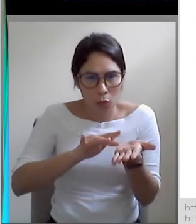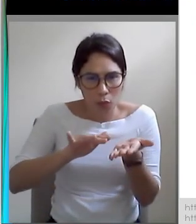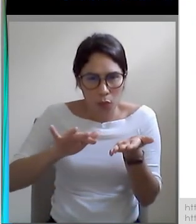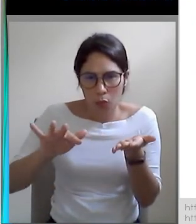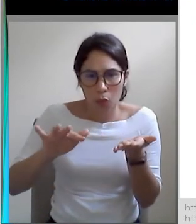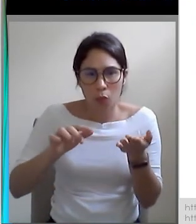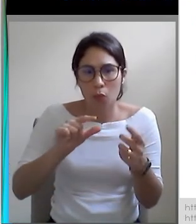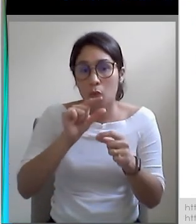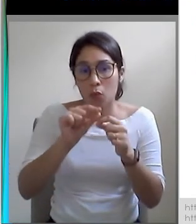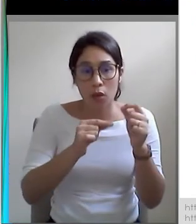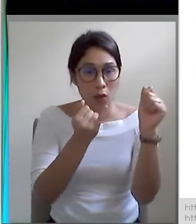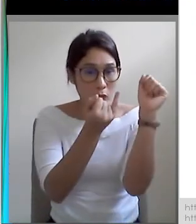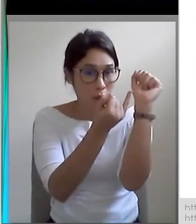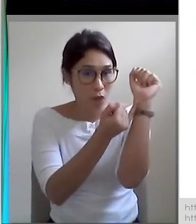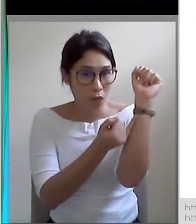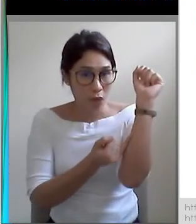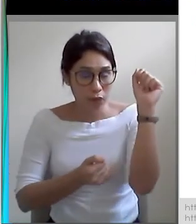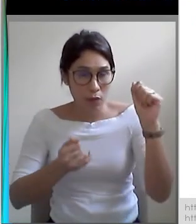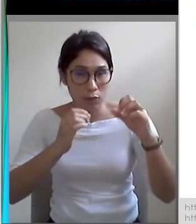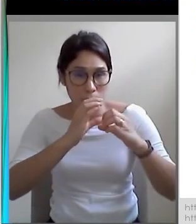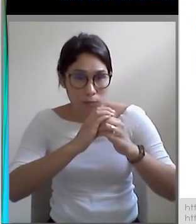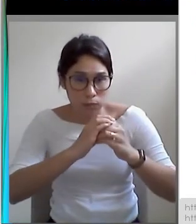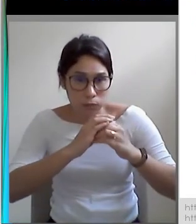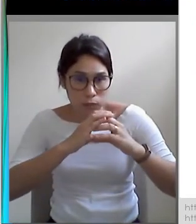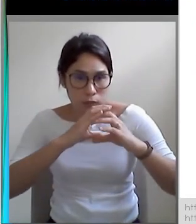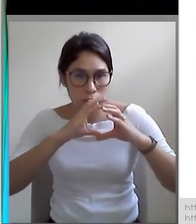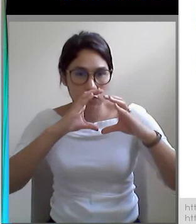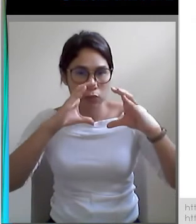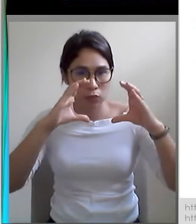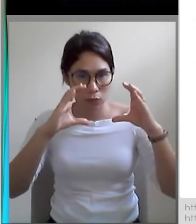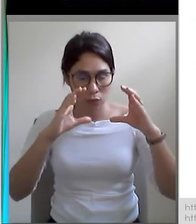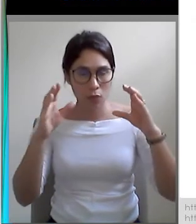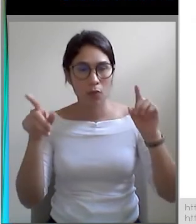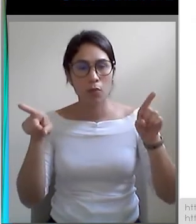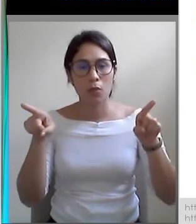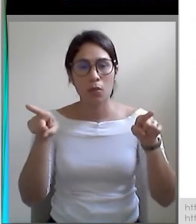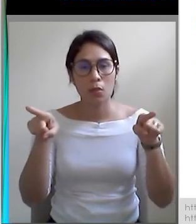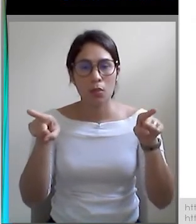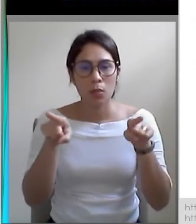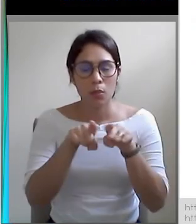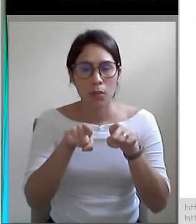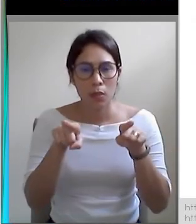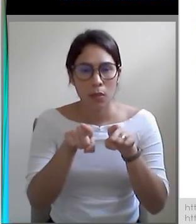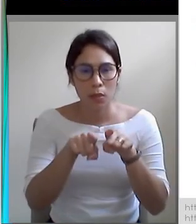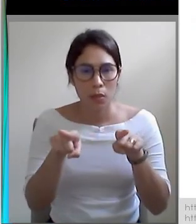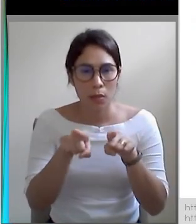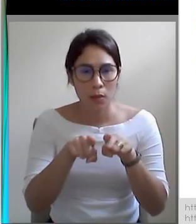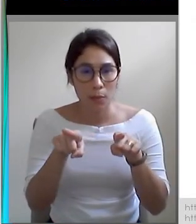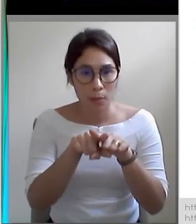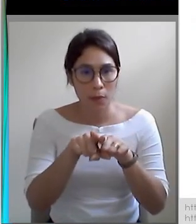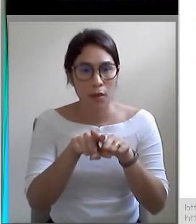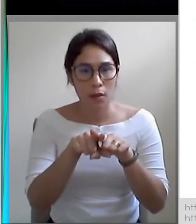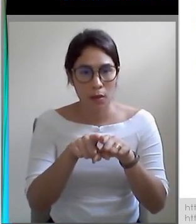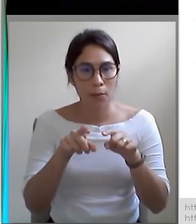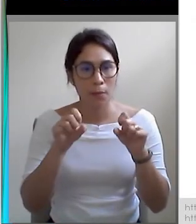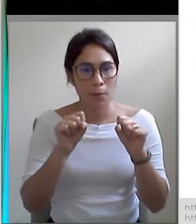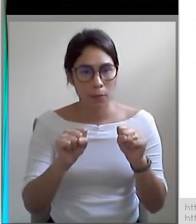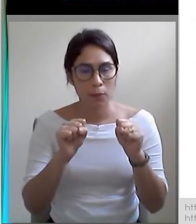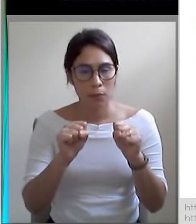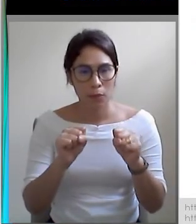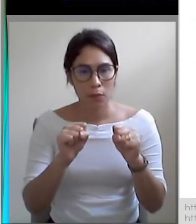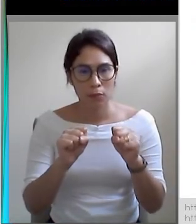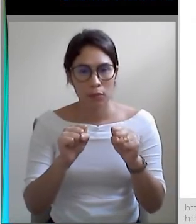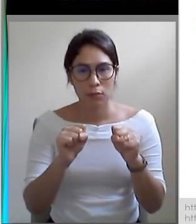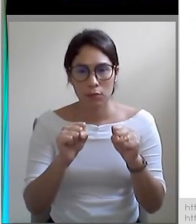A liberação dos grânulos causa vasodilatação associados à hipersensibilidade